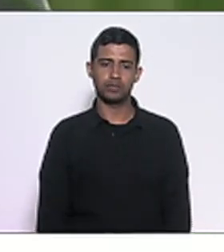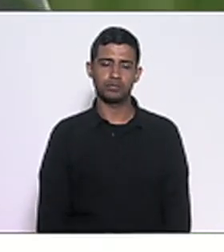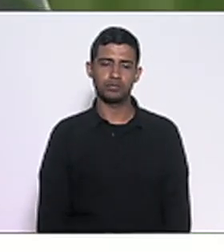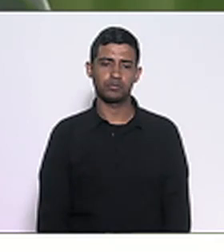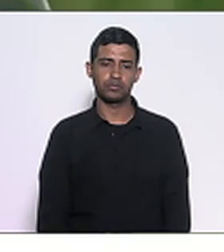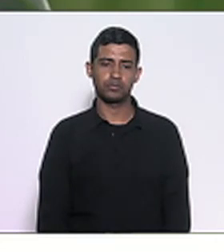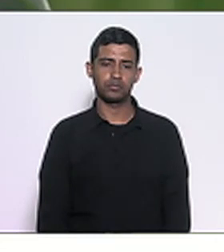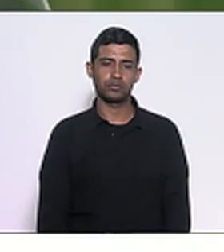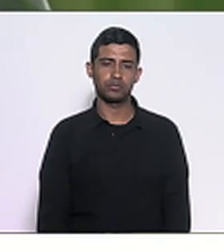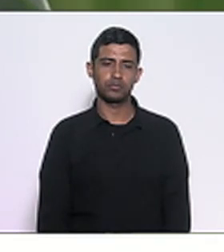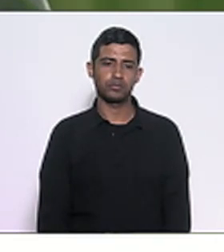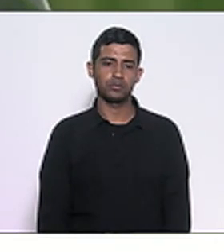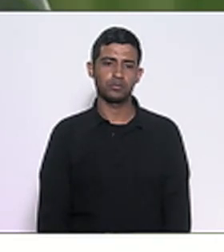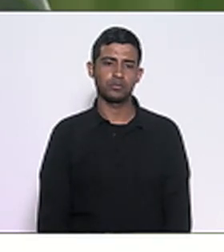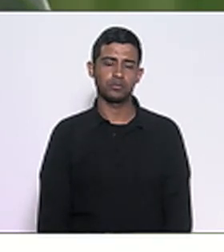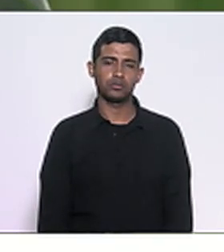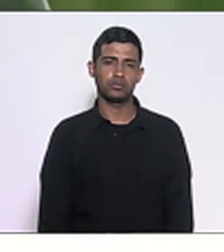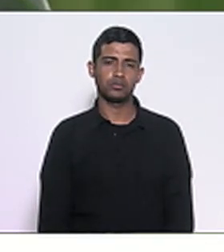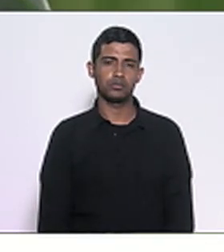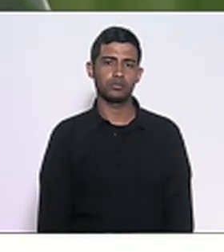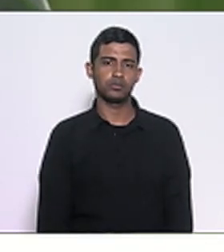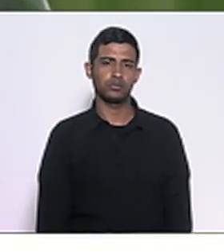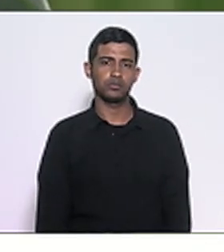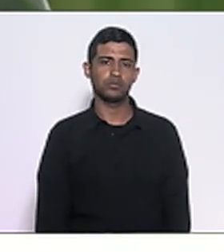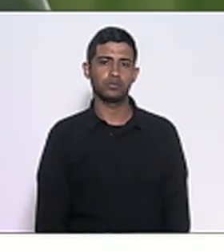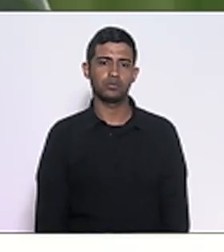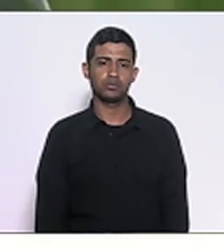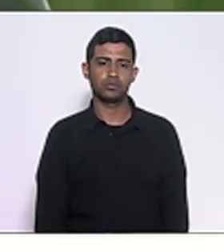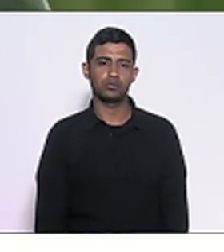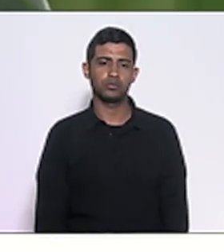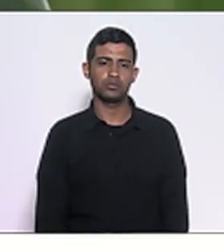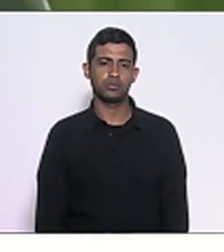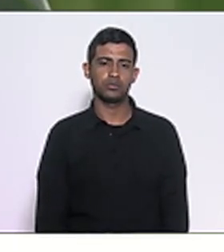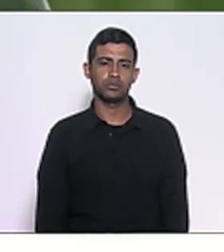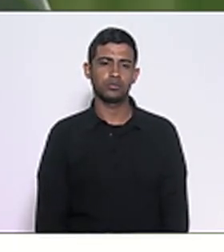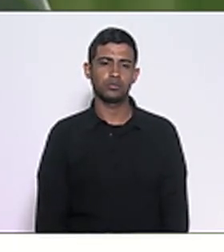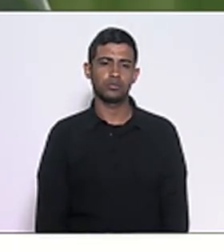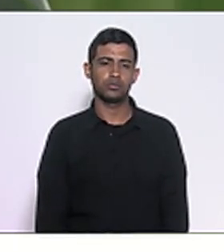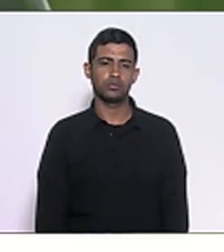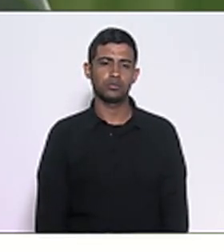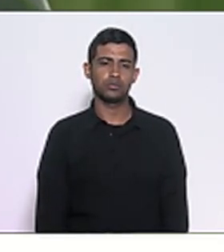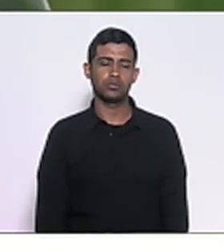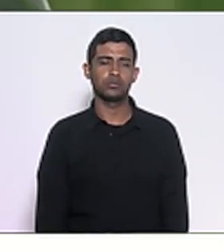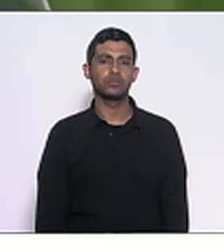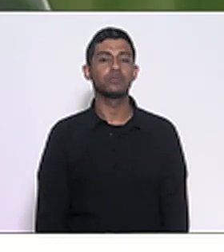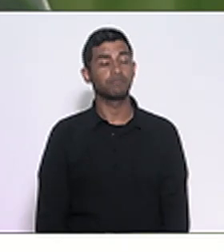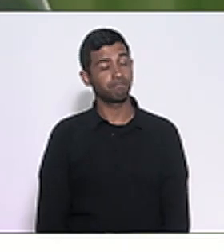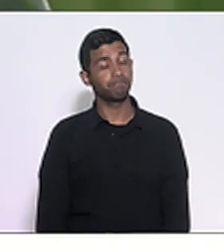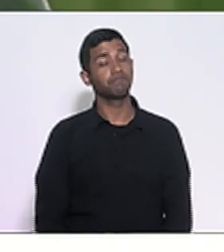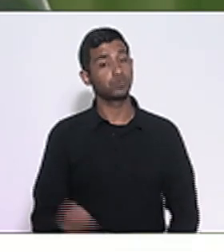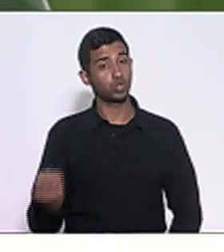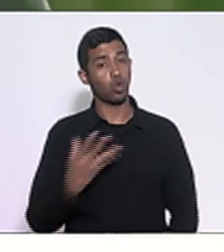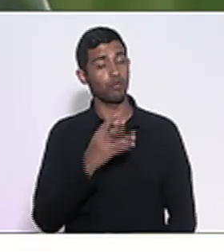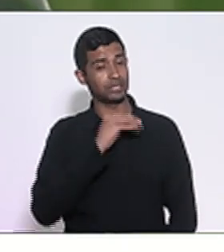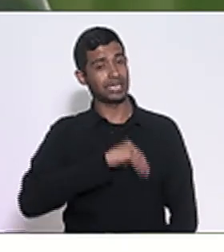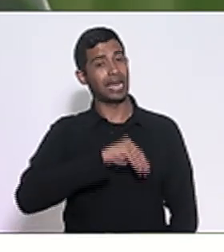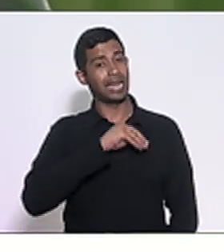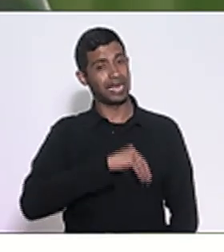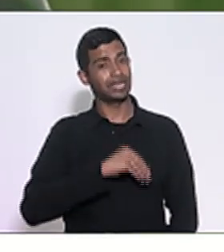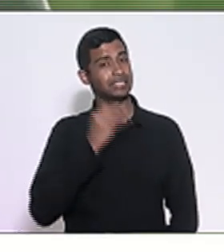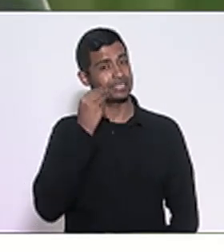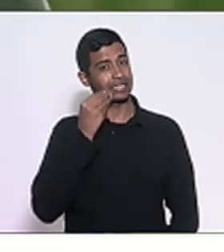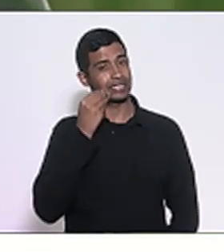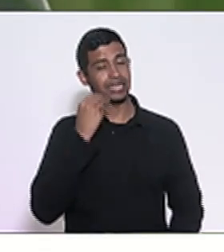uma nova proposição, uma nova propositura de planos de cargos e salários. Nós abrimos lá também um grupo